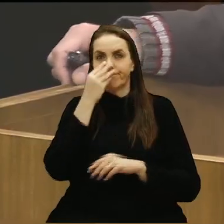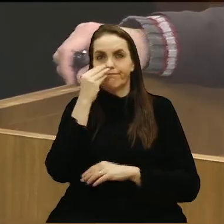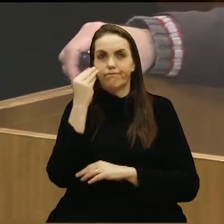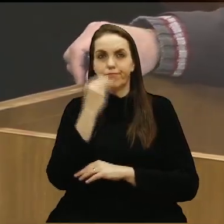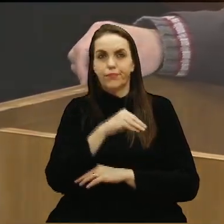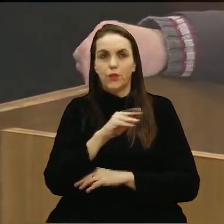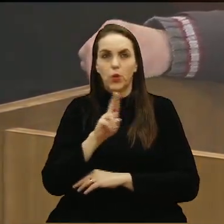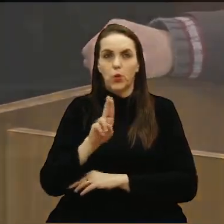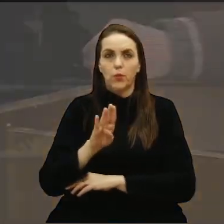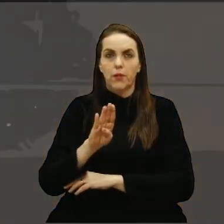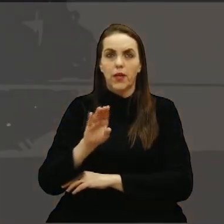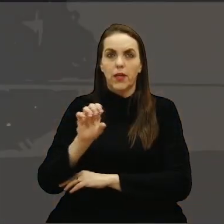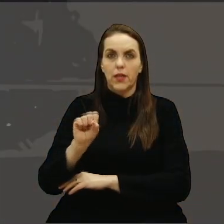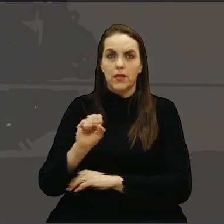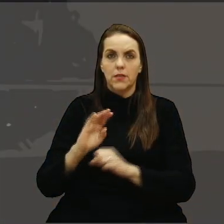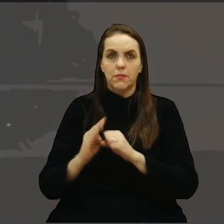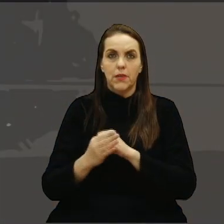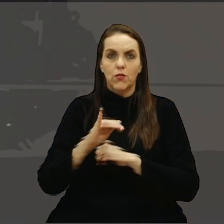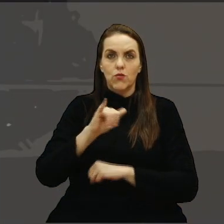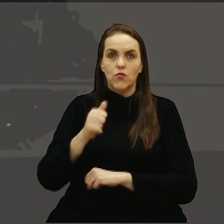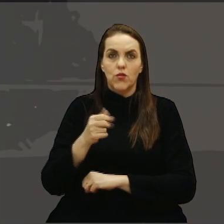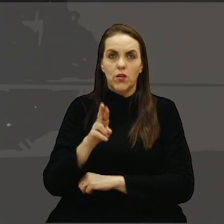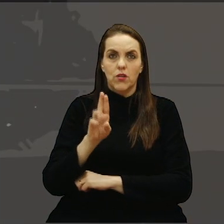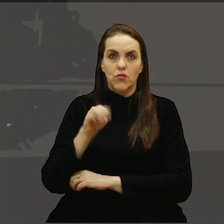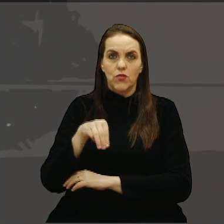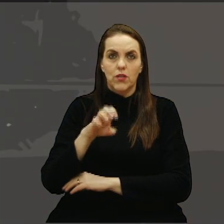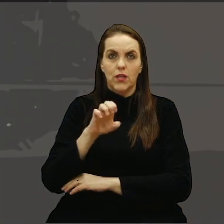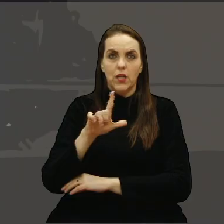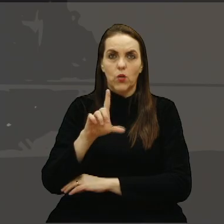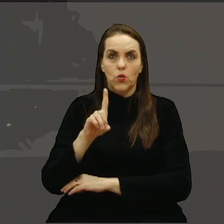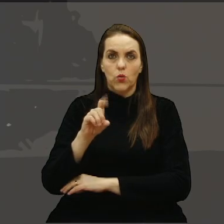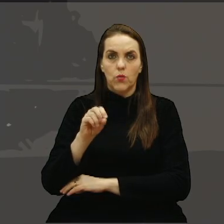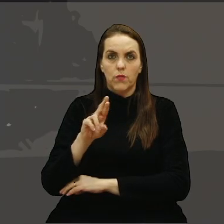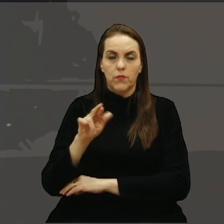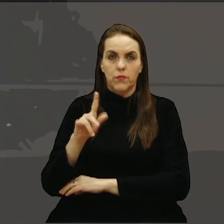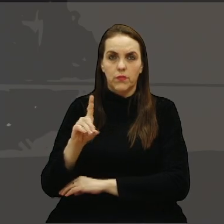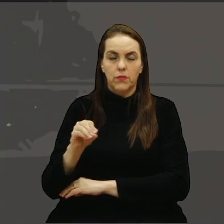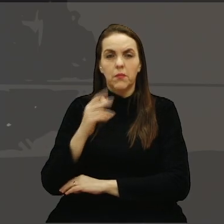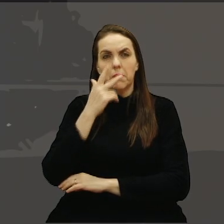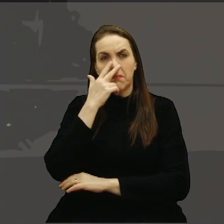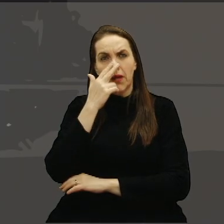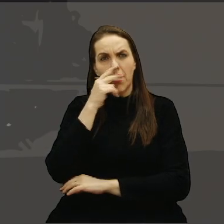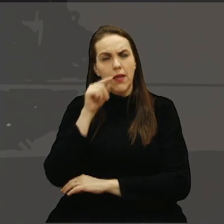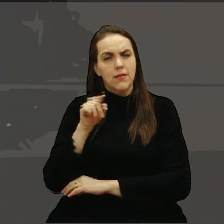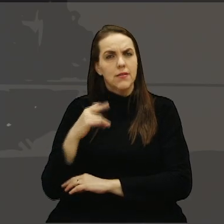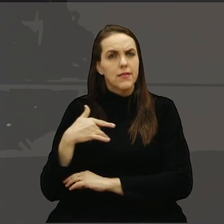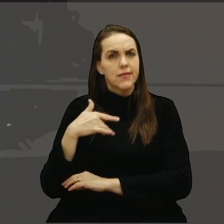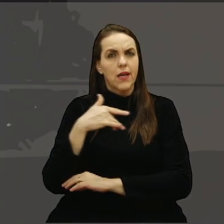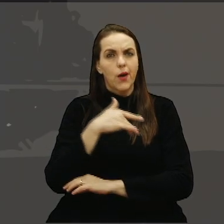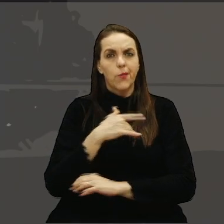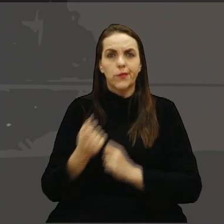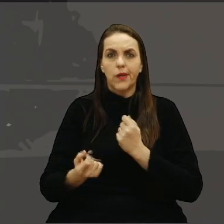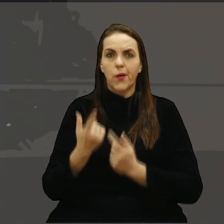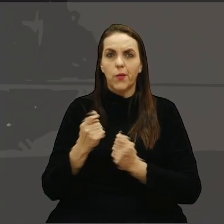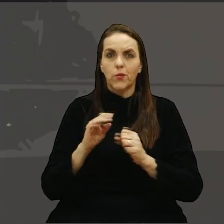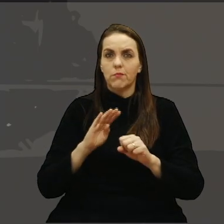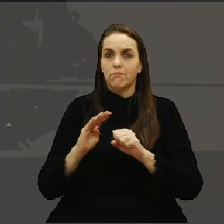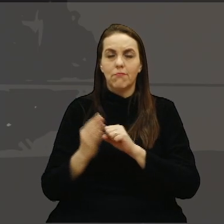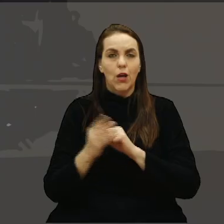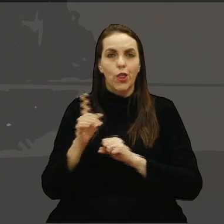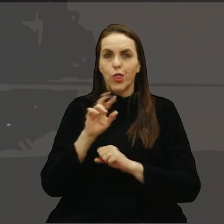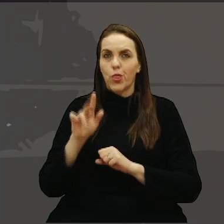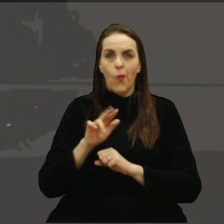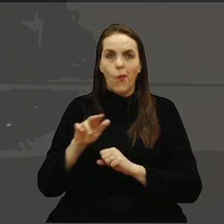UBS do bairro Jardim Adorado. Parece que saúde, de fato, em alguns bairros, parece não ser